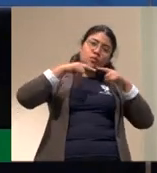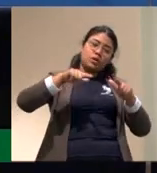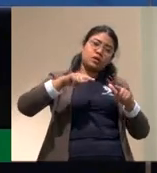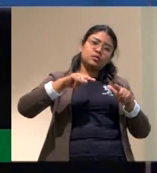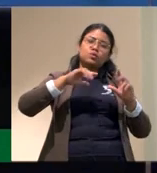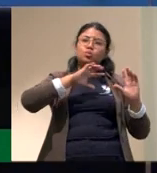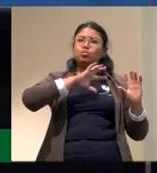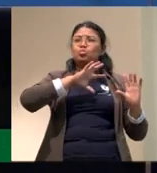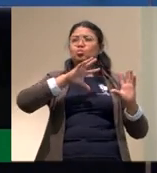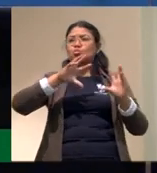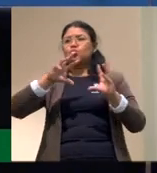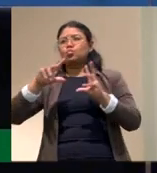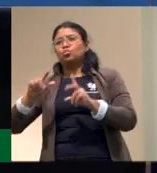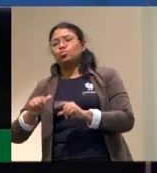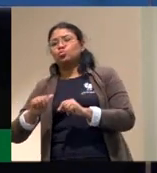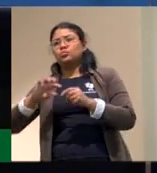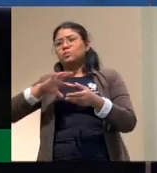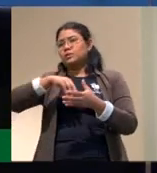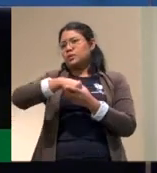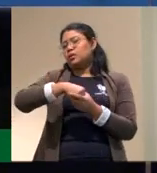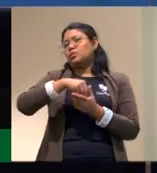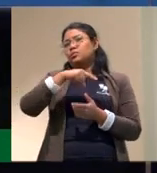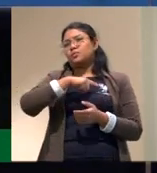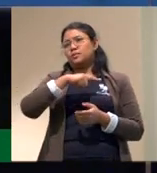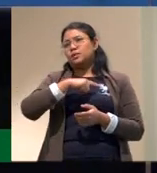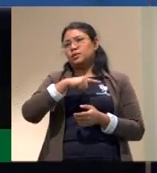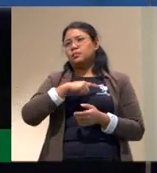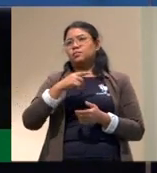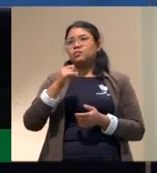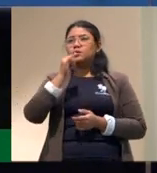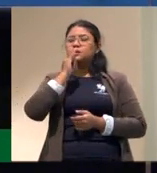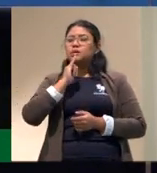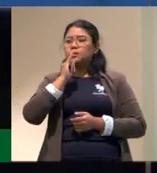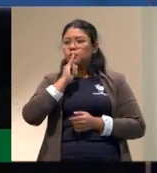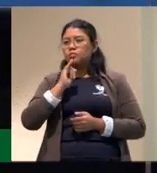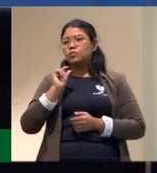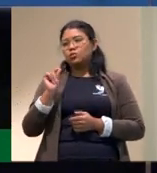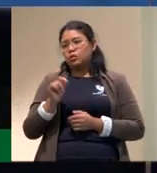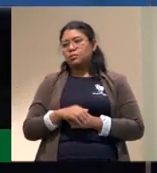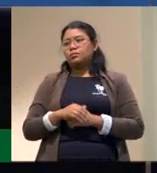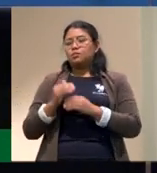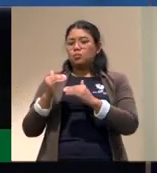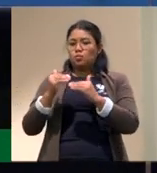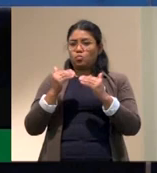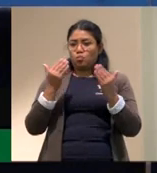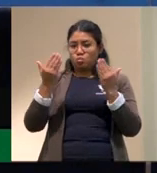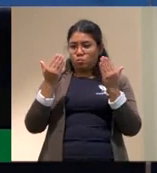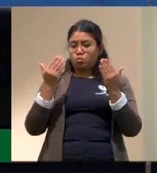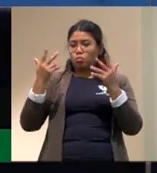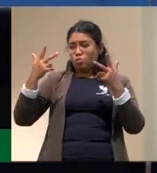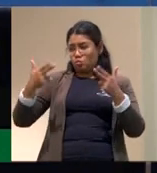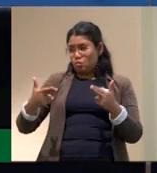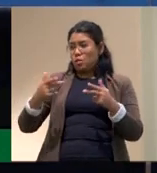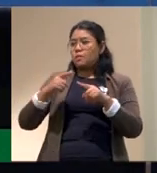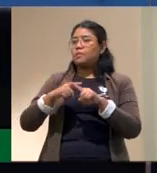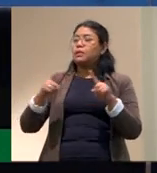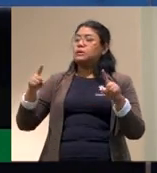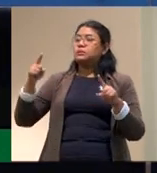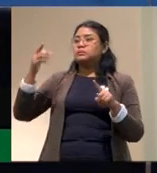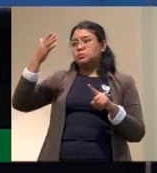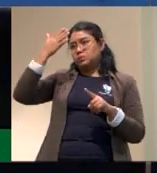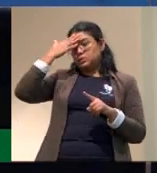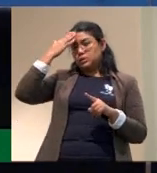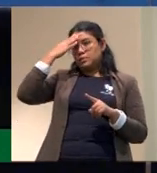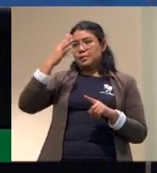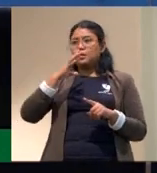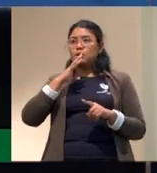as suas dimensões incluídas. Então, há aqui uma concepção comum, mas entendendo a linguagem,